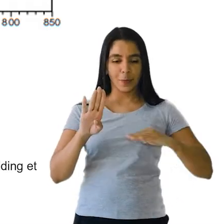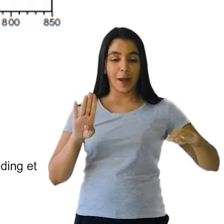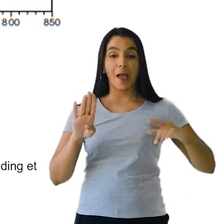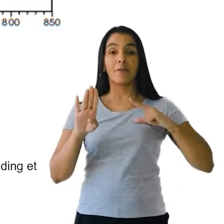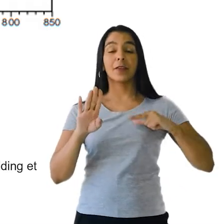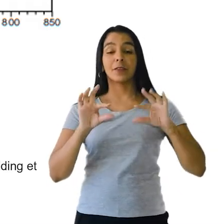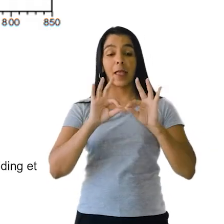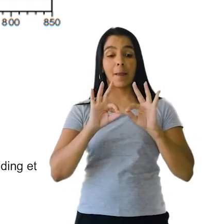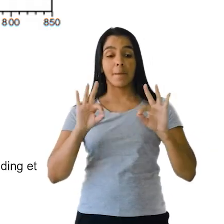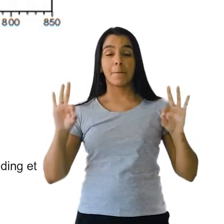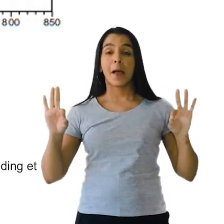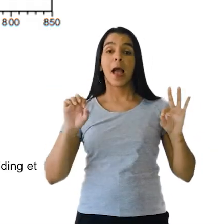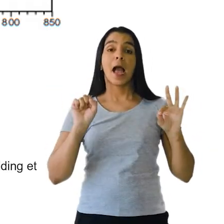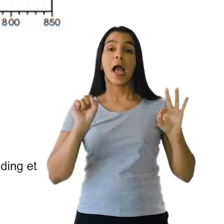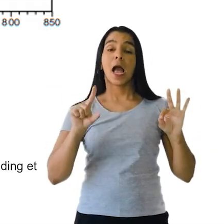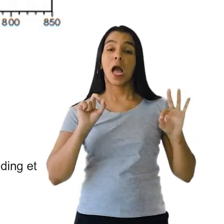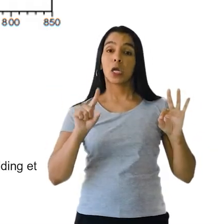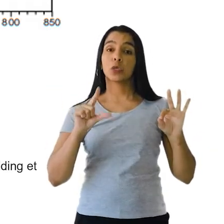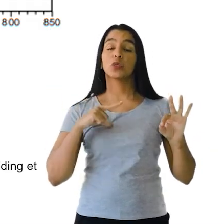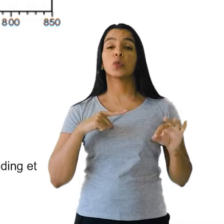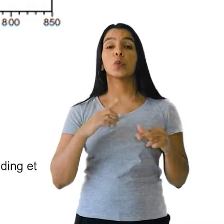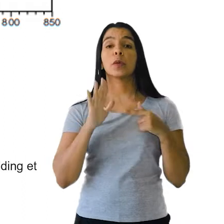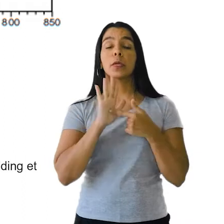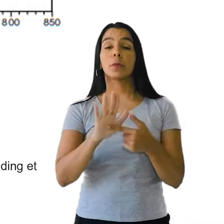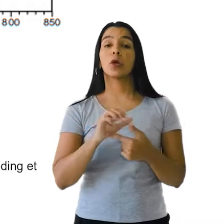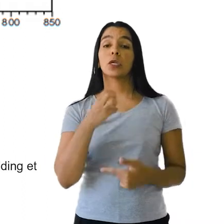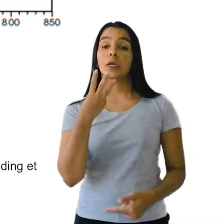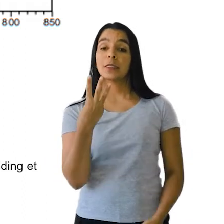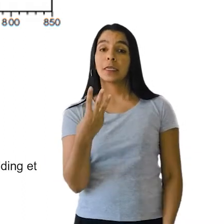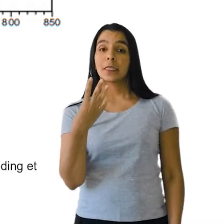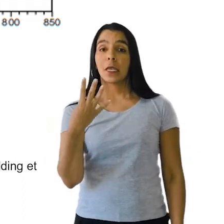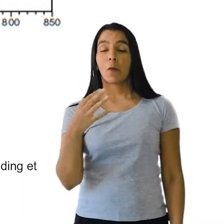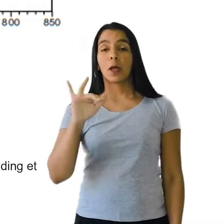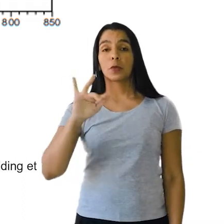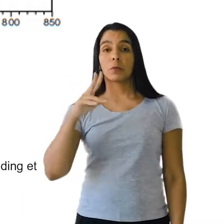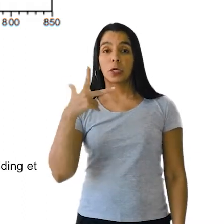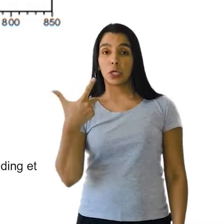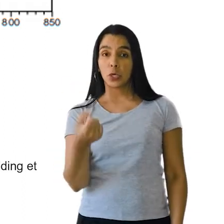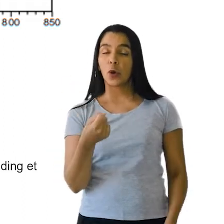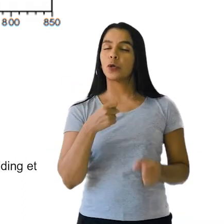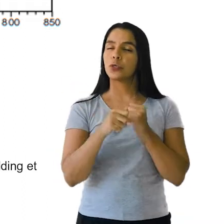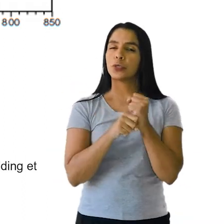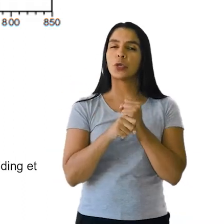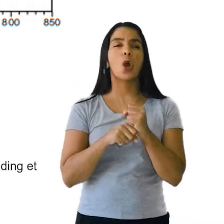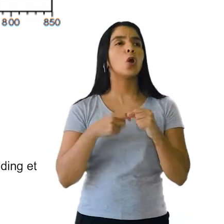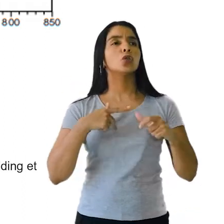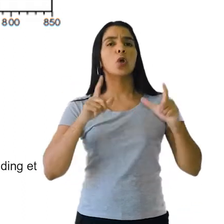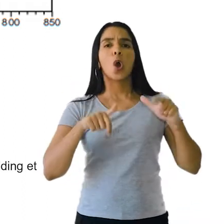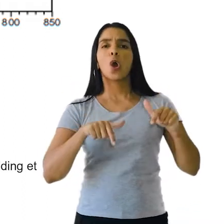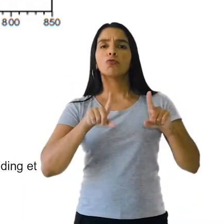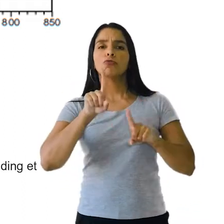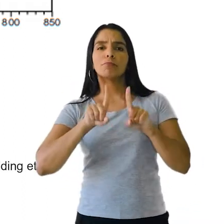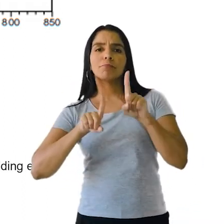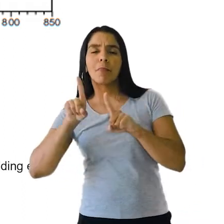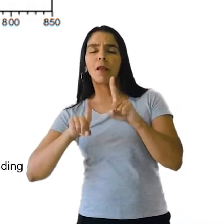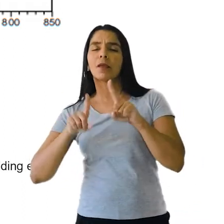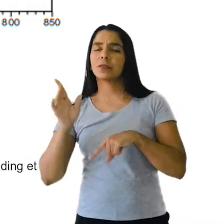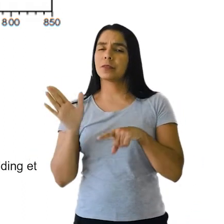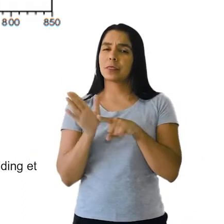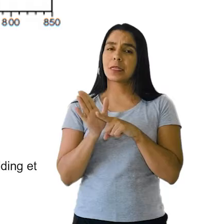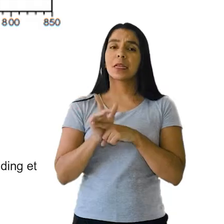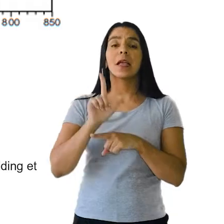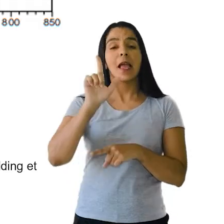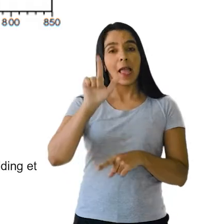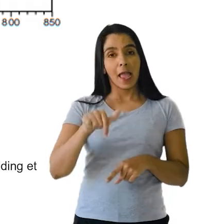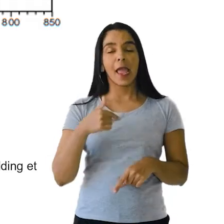do gráfico, que ele tem a barra azul, que representa os últimos 34 milhões de anos, aonde o balanço de